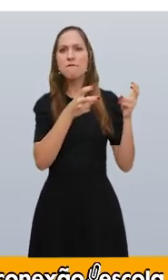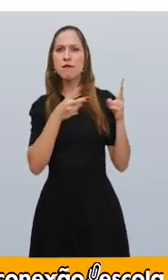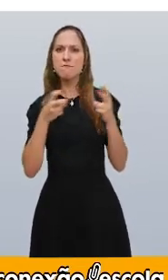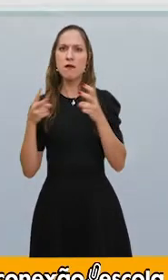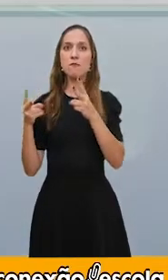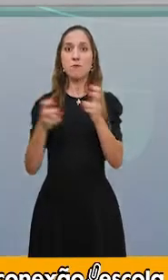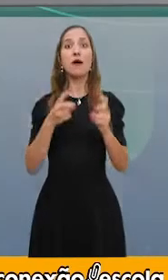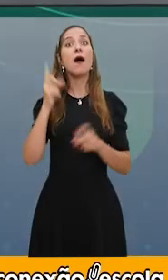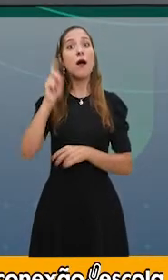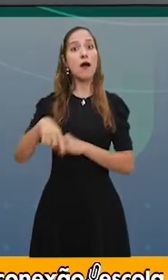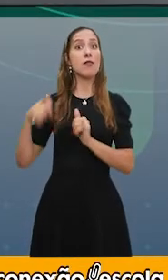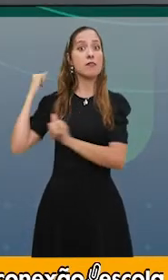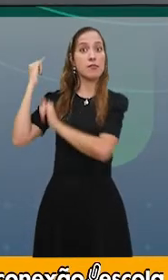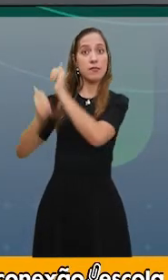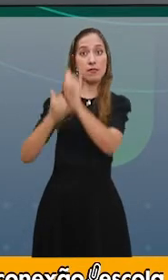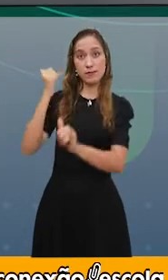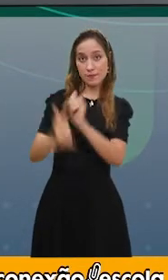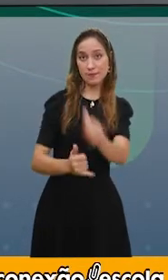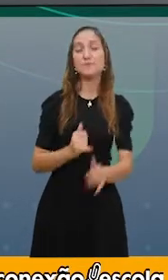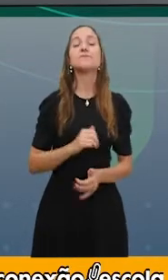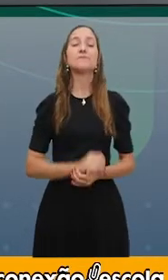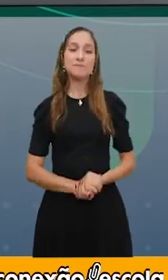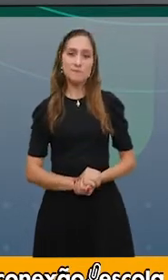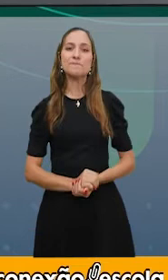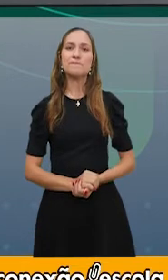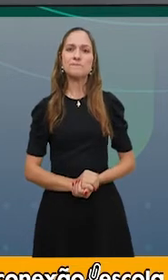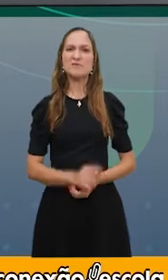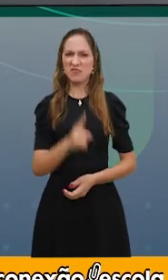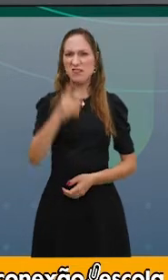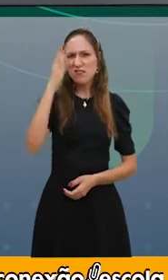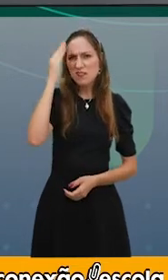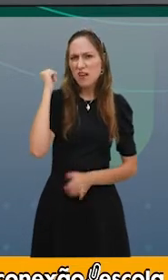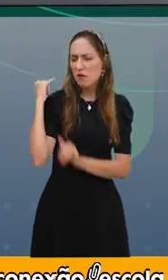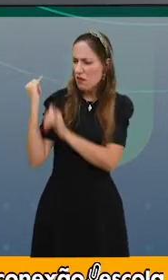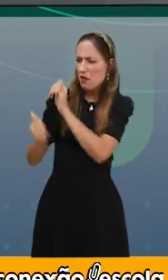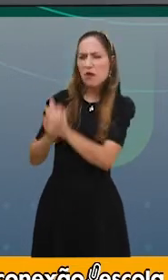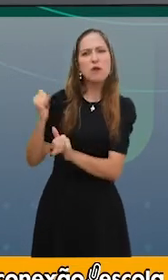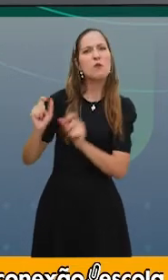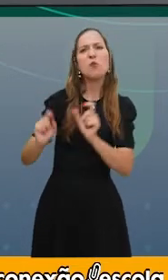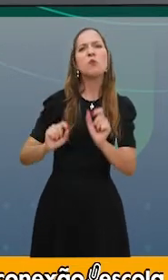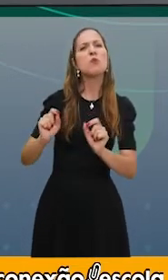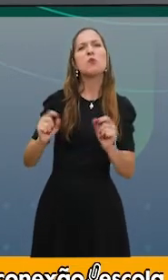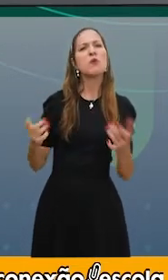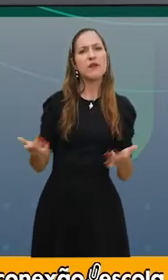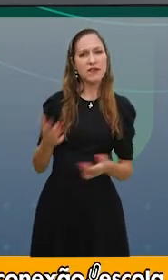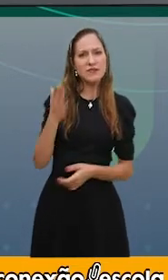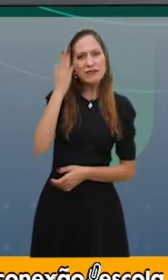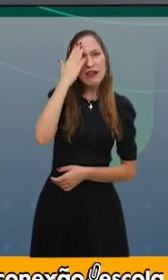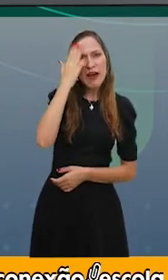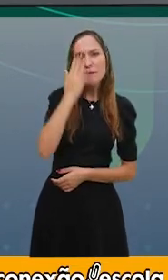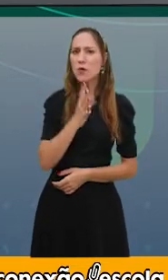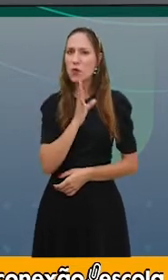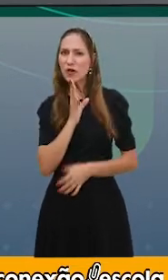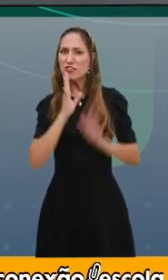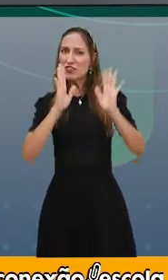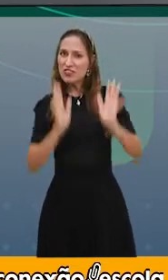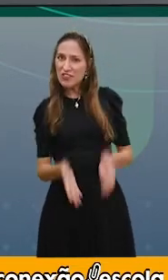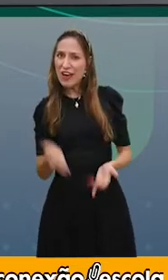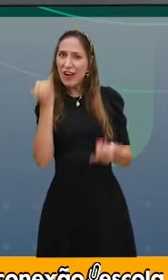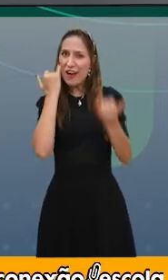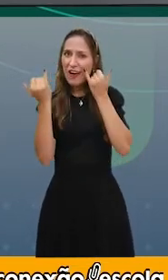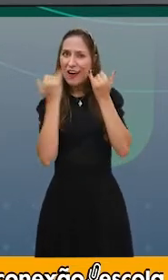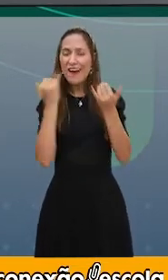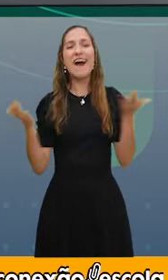de lendas. O que você sabe sobre lendas? Conhece alguma? Vamos explorar sobre